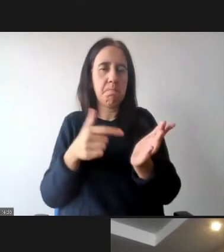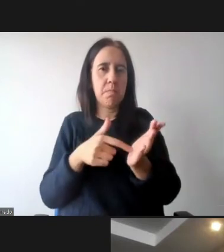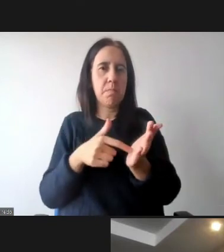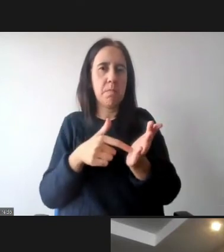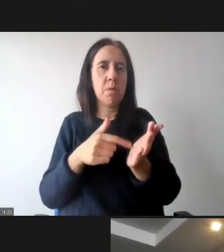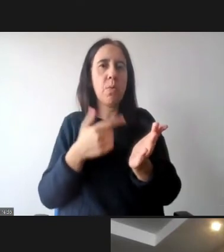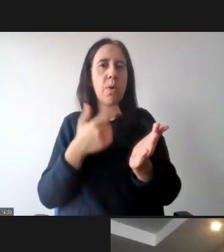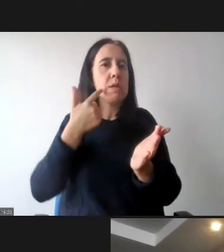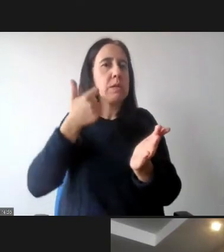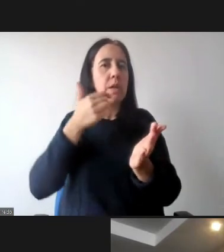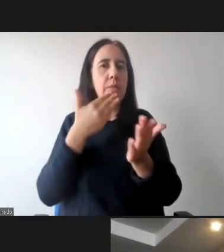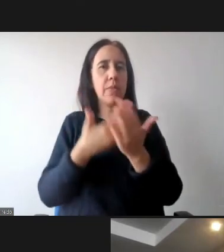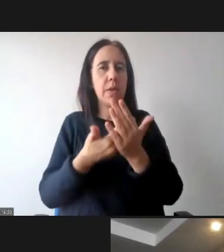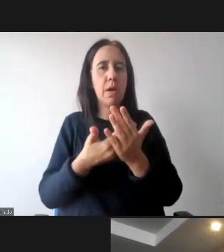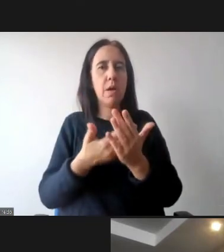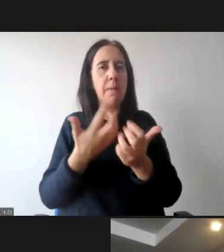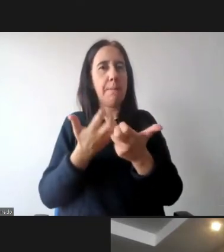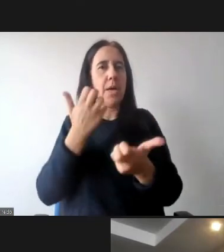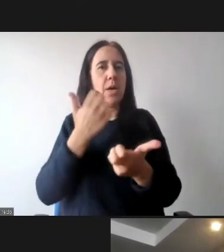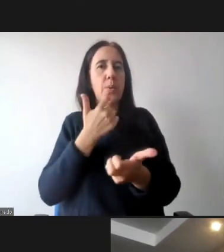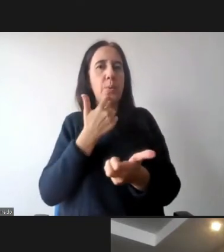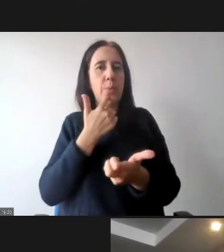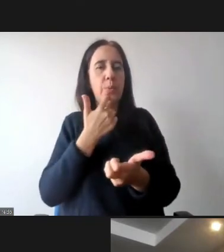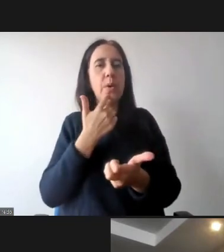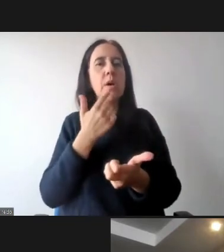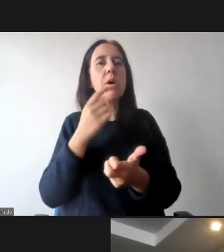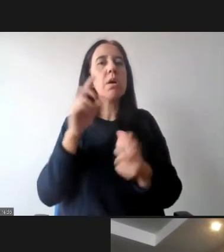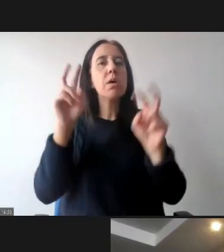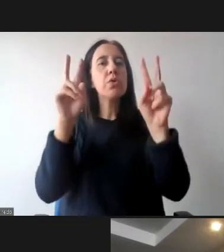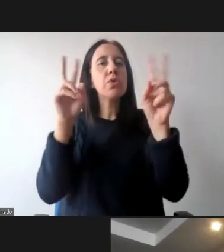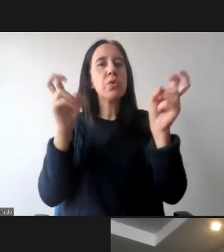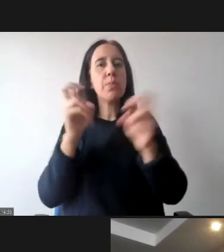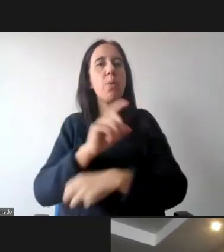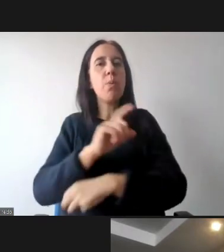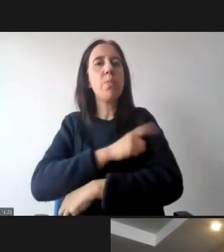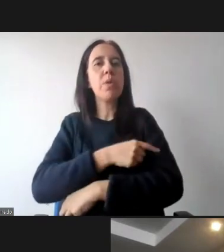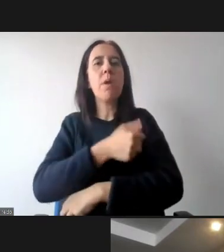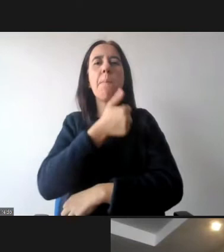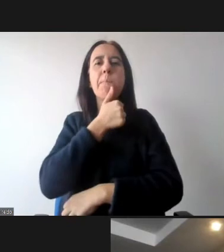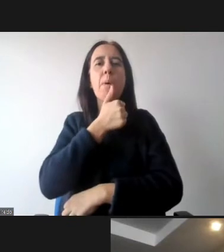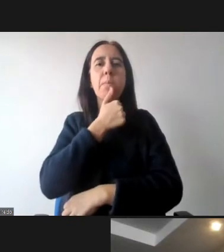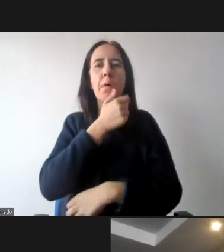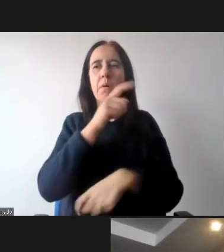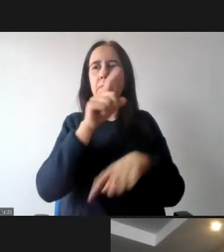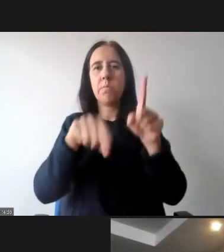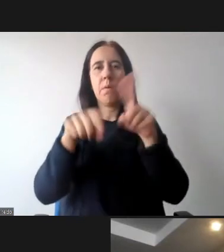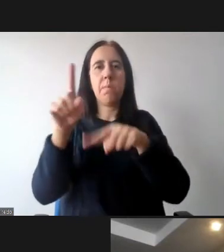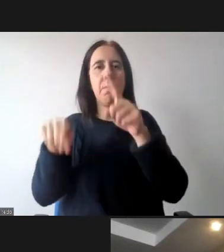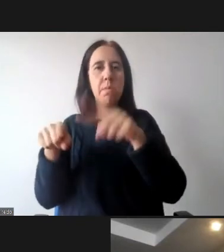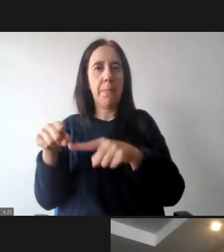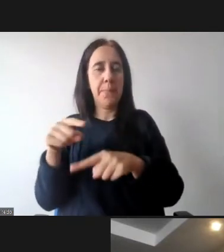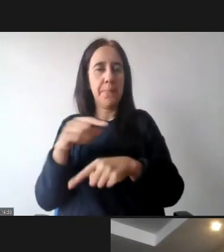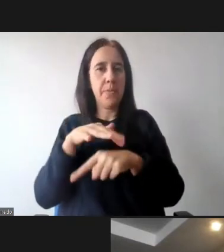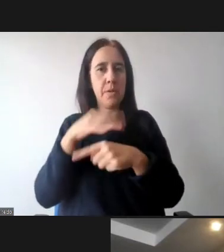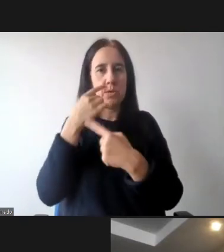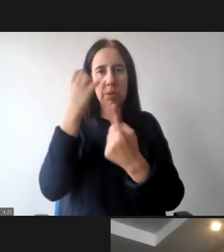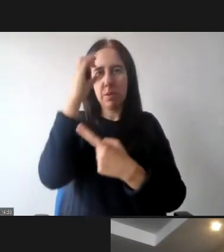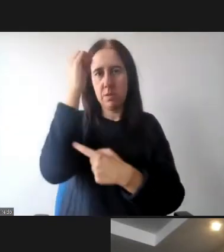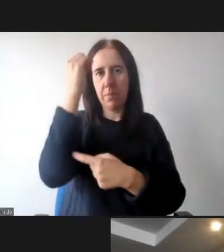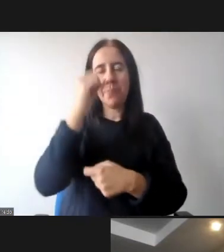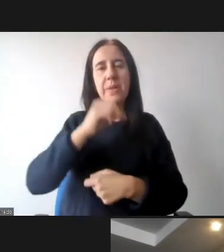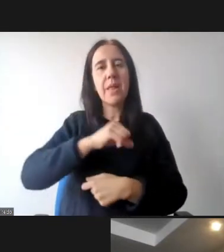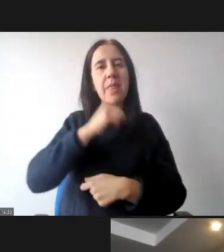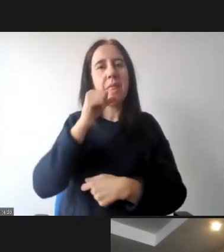cobra grande relevância no controle dos chamados poderes discricionários da administração, sendo